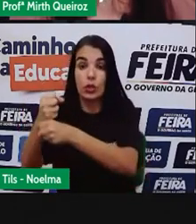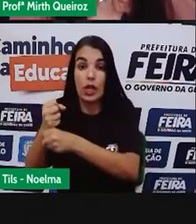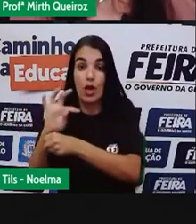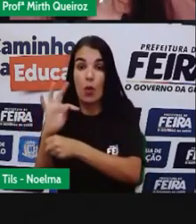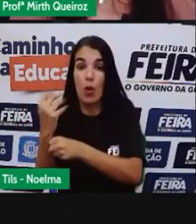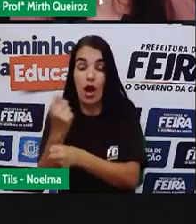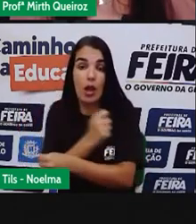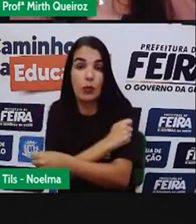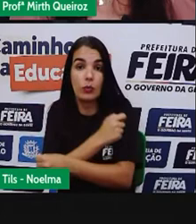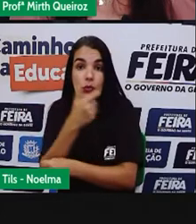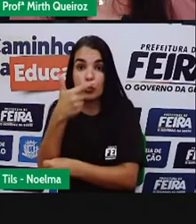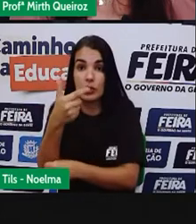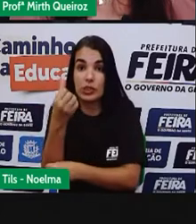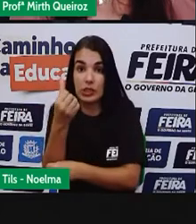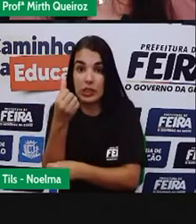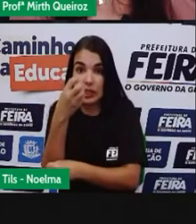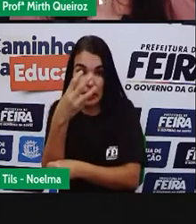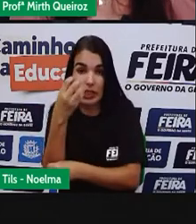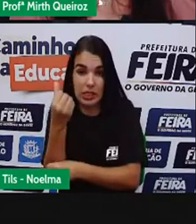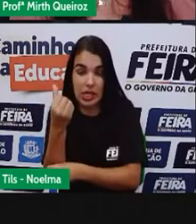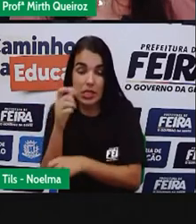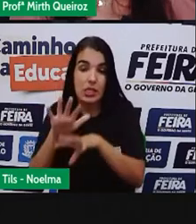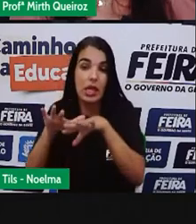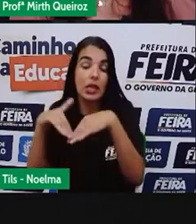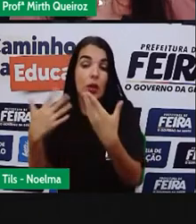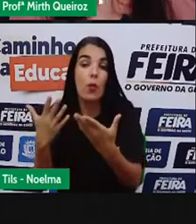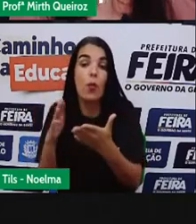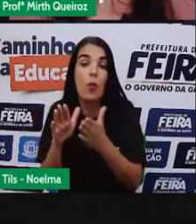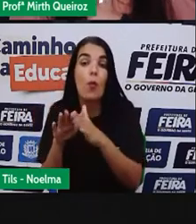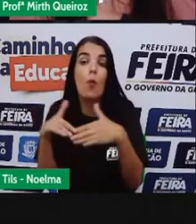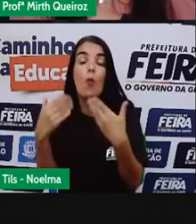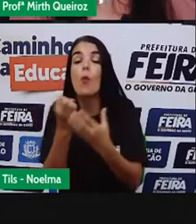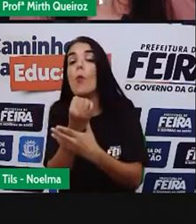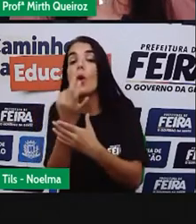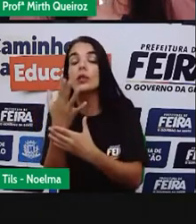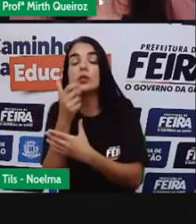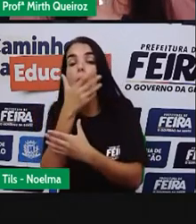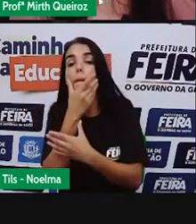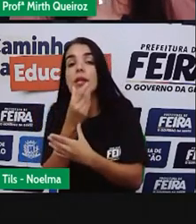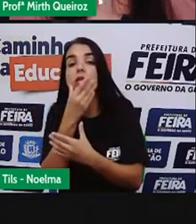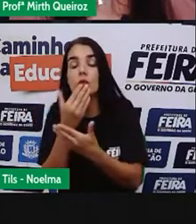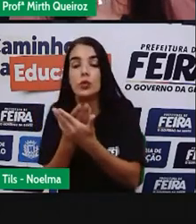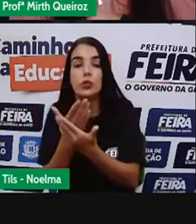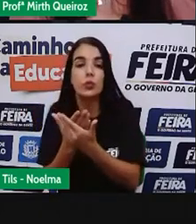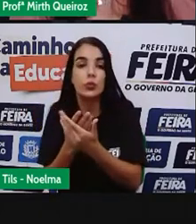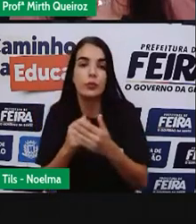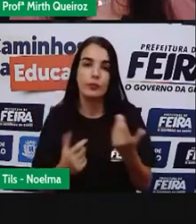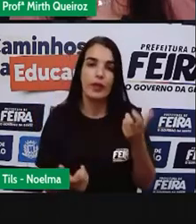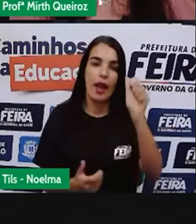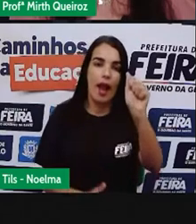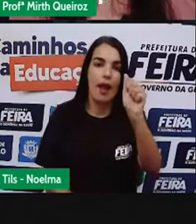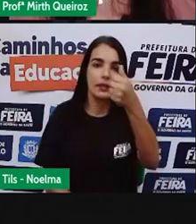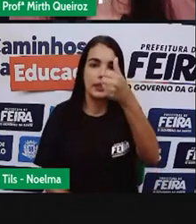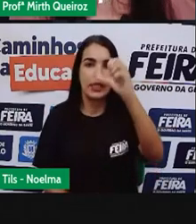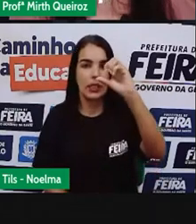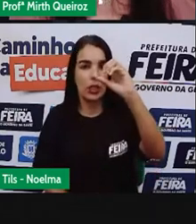B, 106. Alternativa C, 109. Alternativa